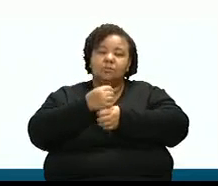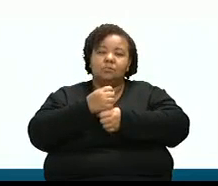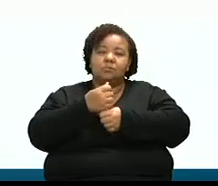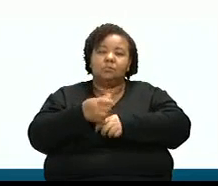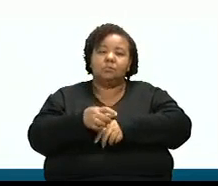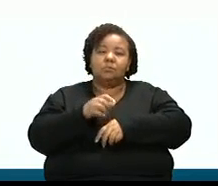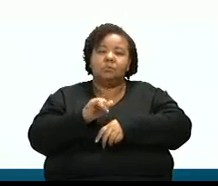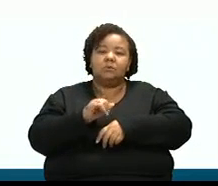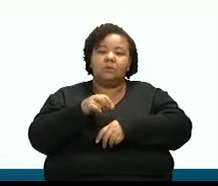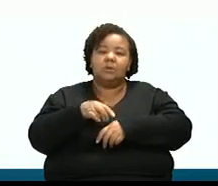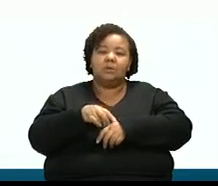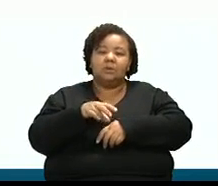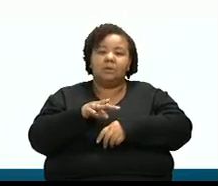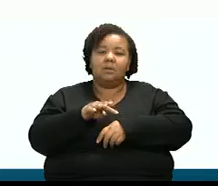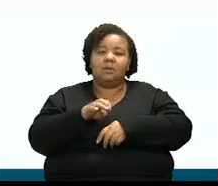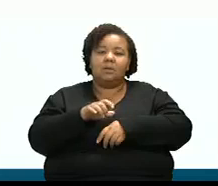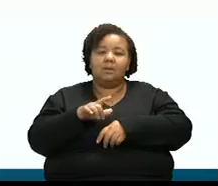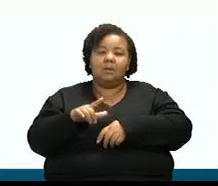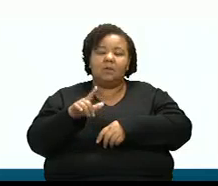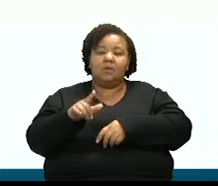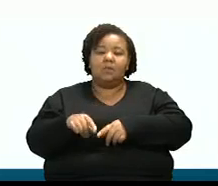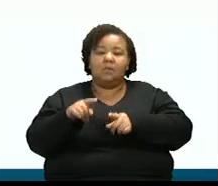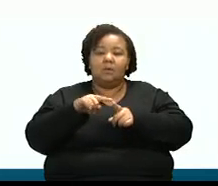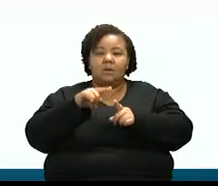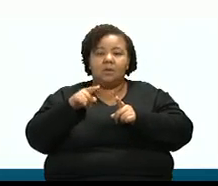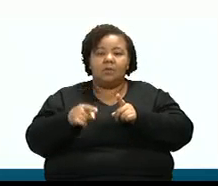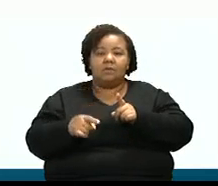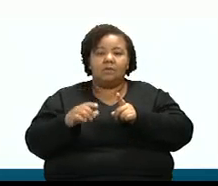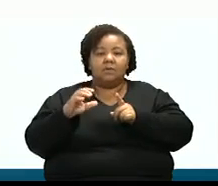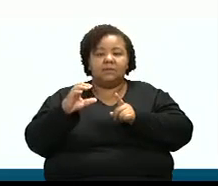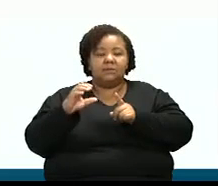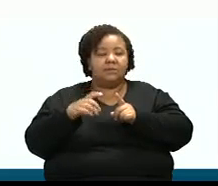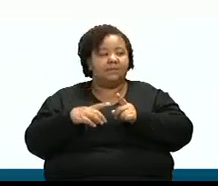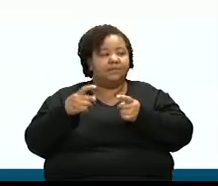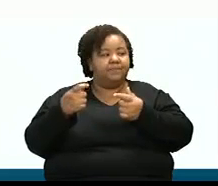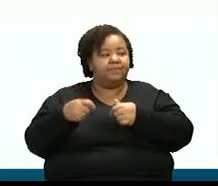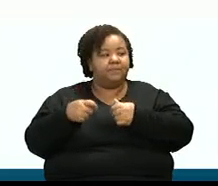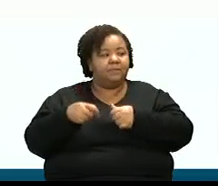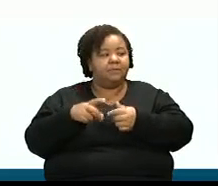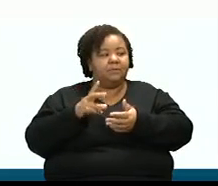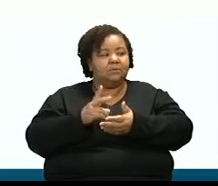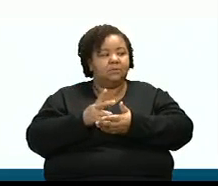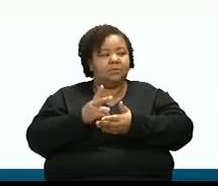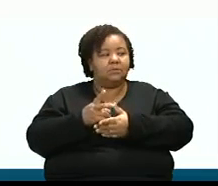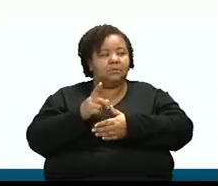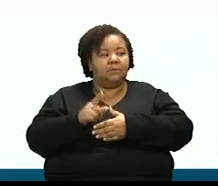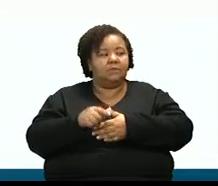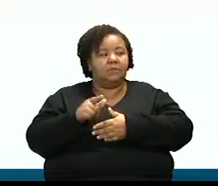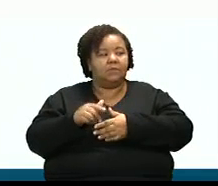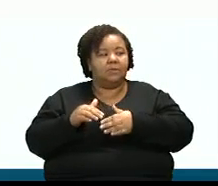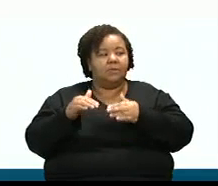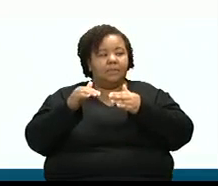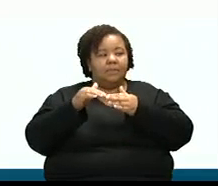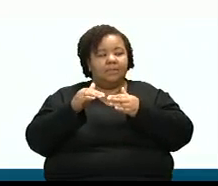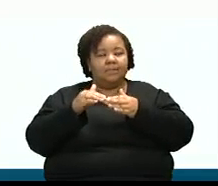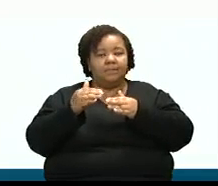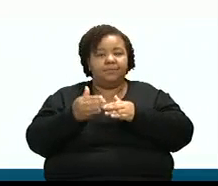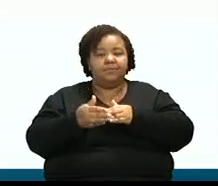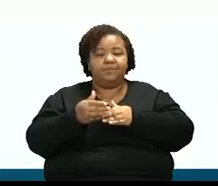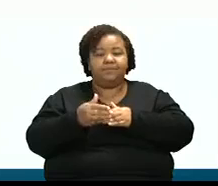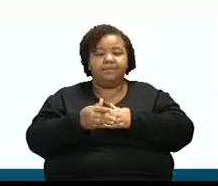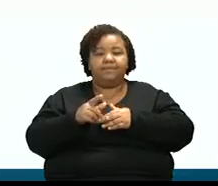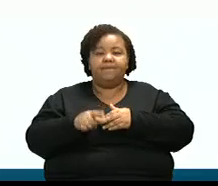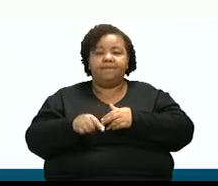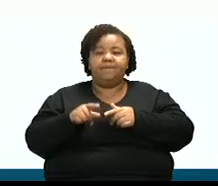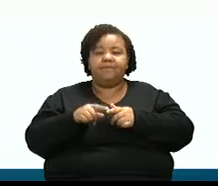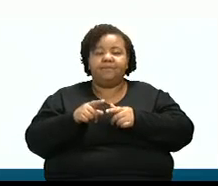do campo f sobre uma curva C. Então, eu preciso, da mesma forma, parametrizar a curva. E